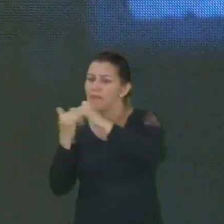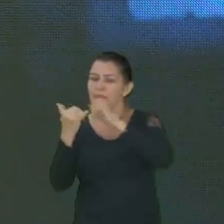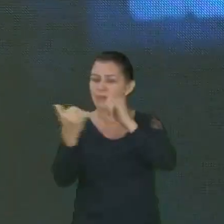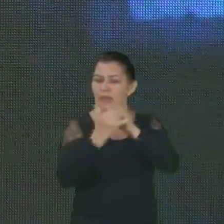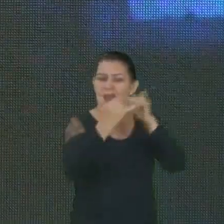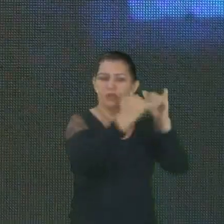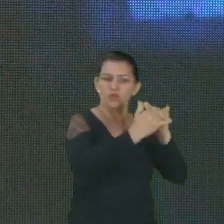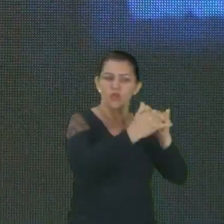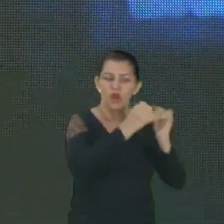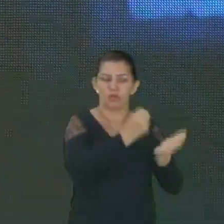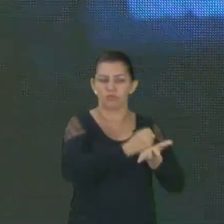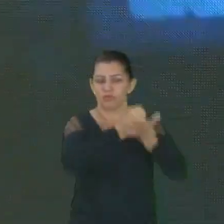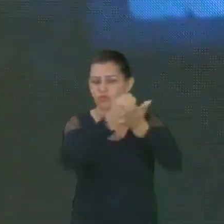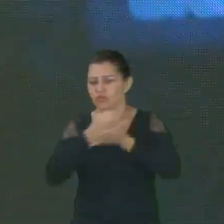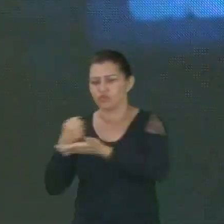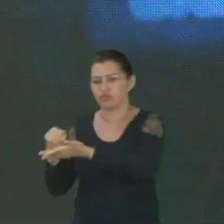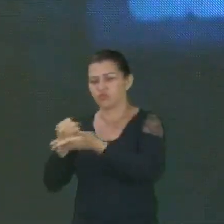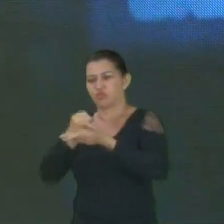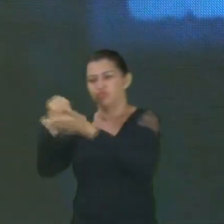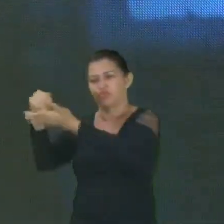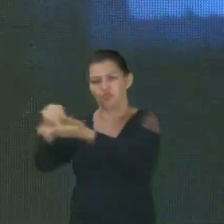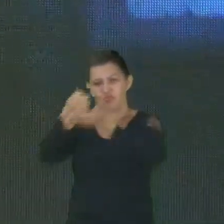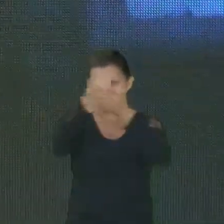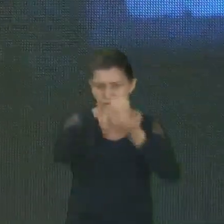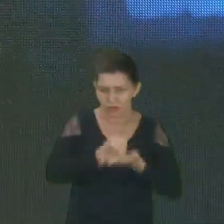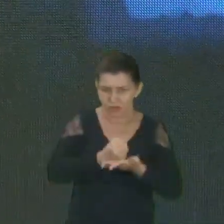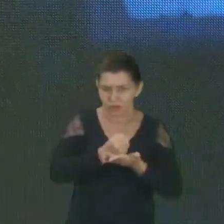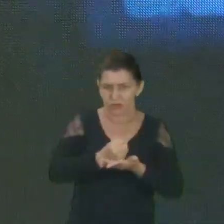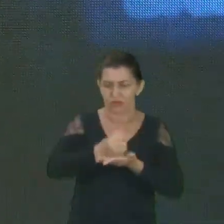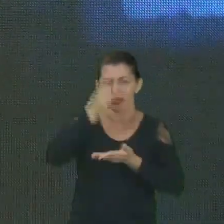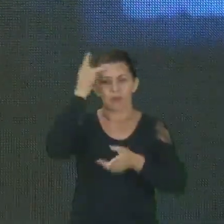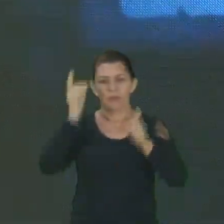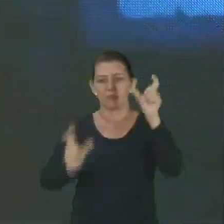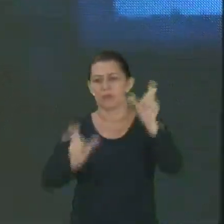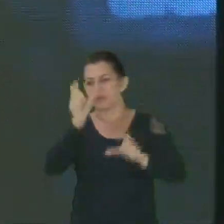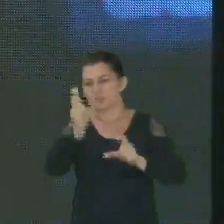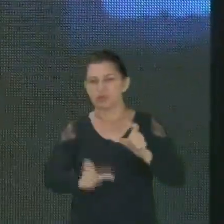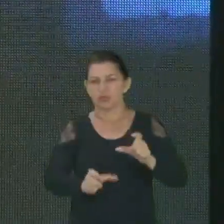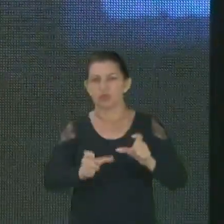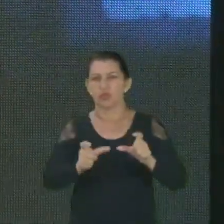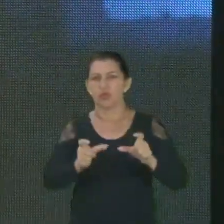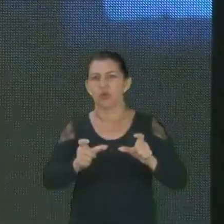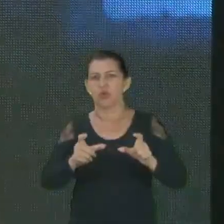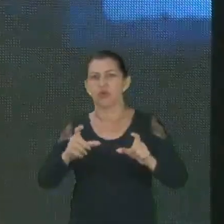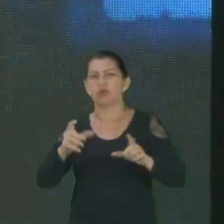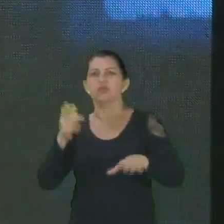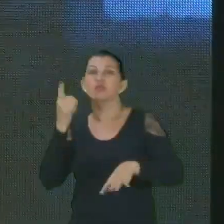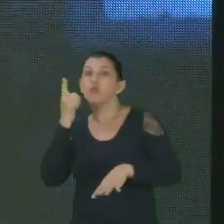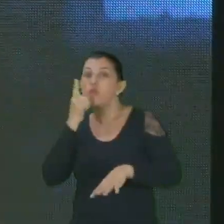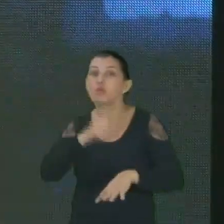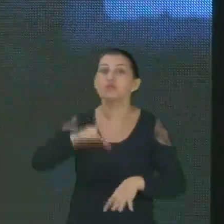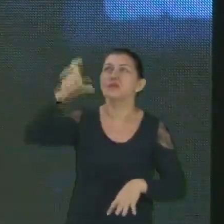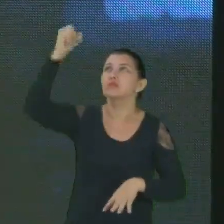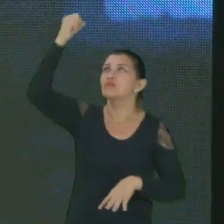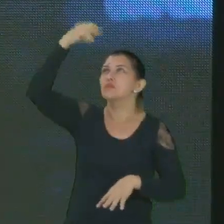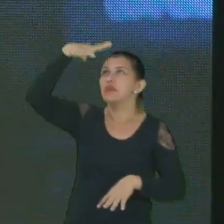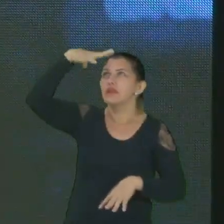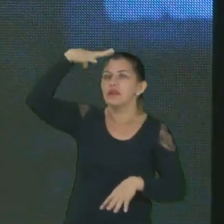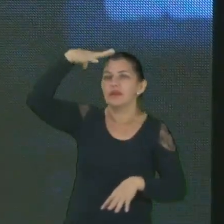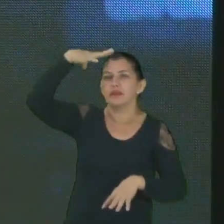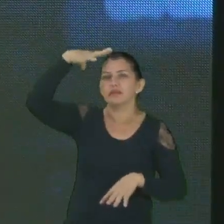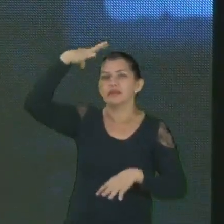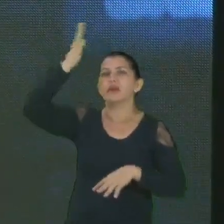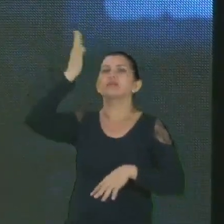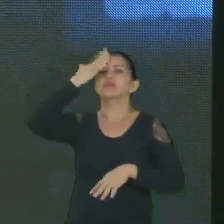de estender a mão. Igreja é lugar de pessoas que foram salvas pela graça e sabem que não